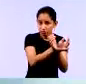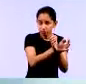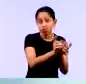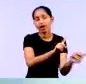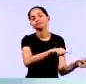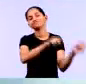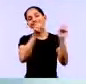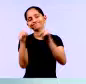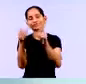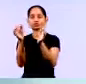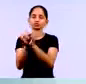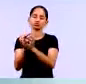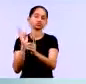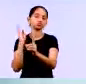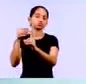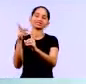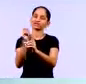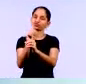indireto.